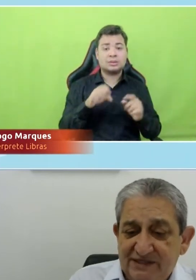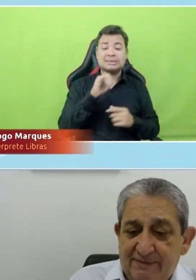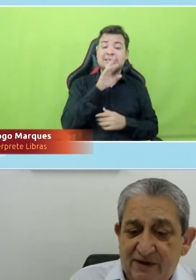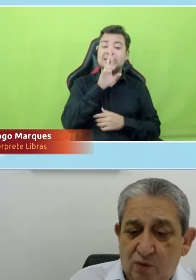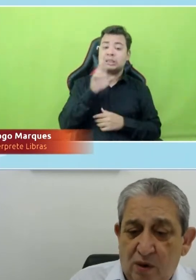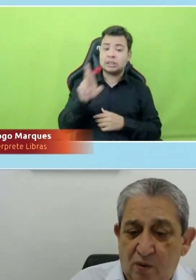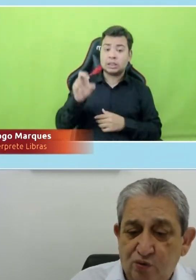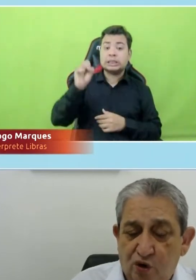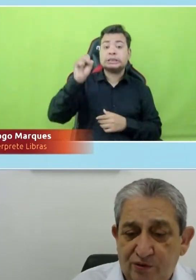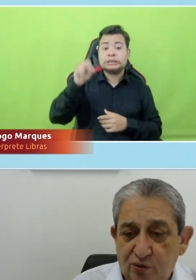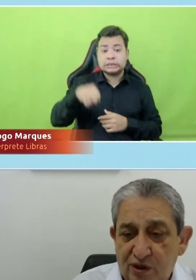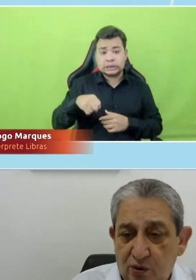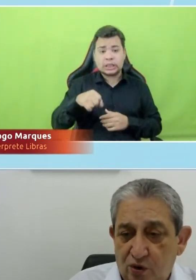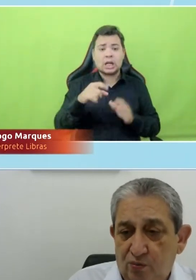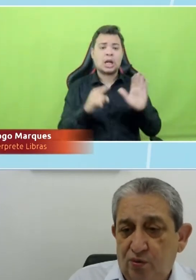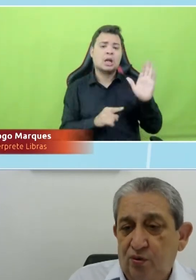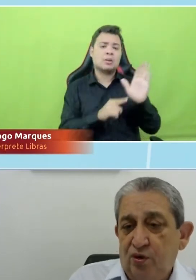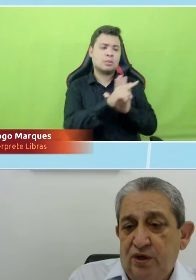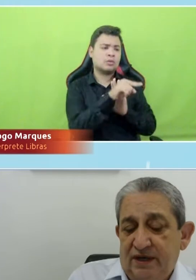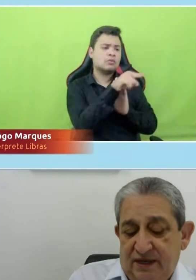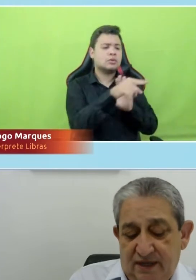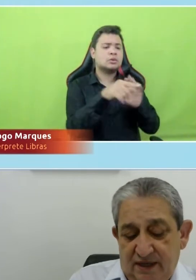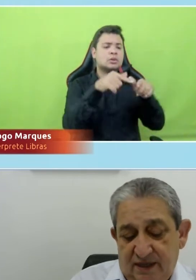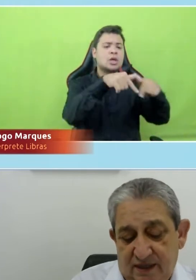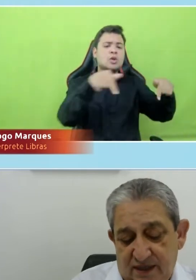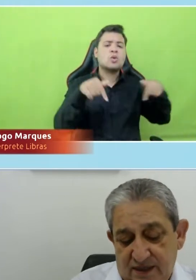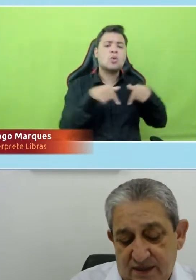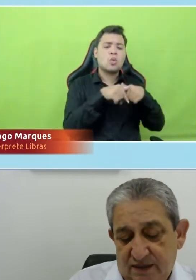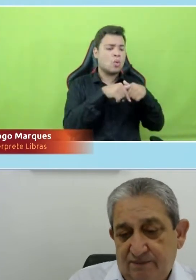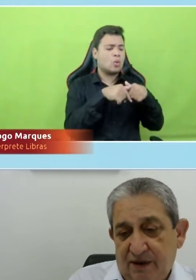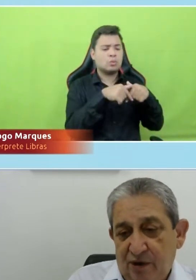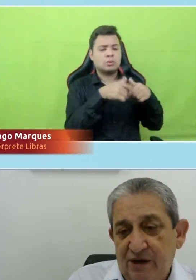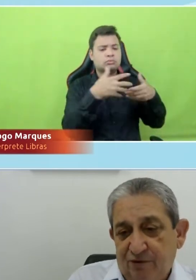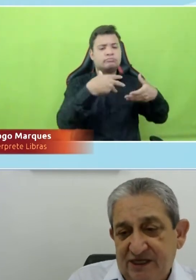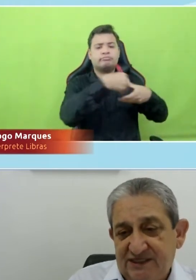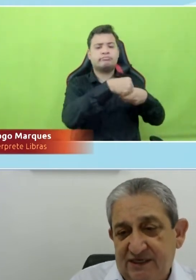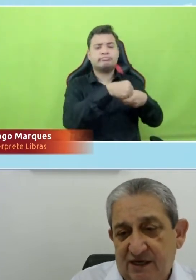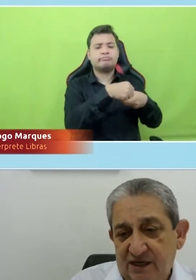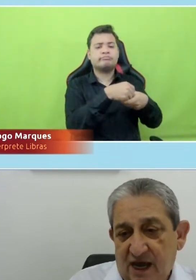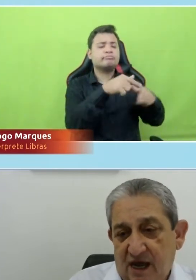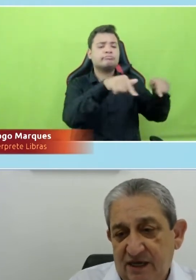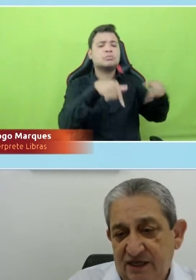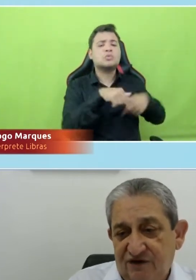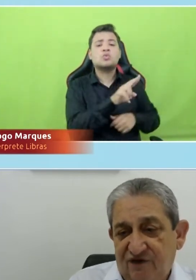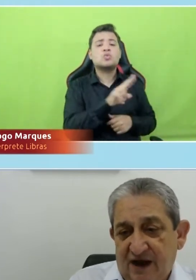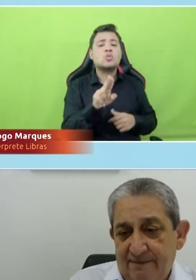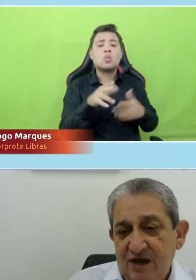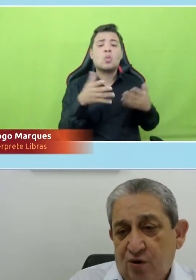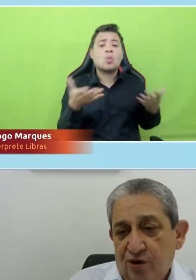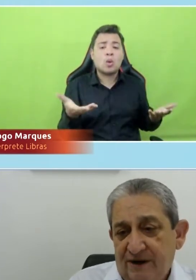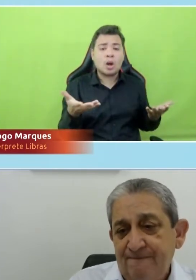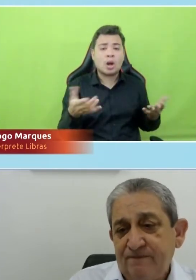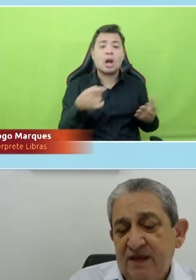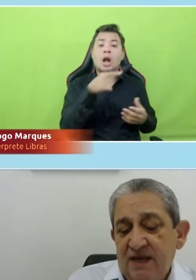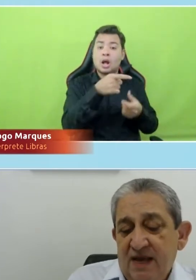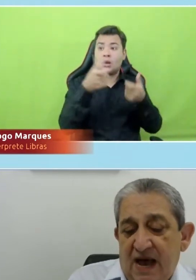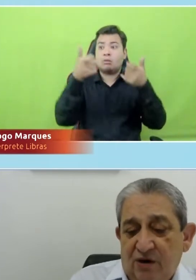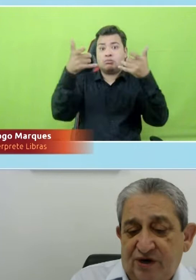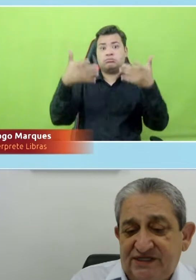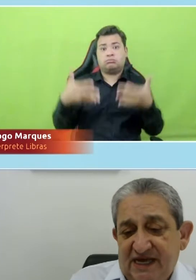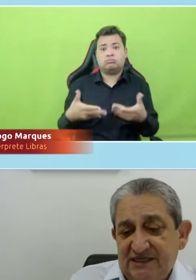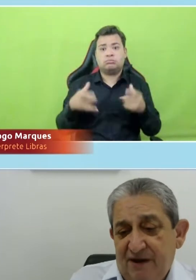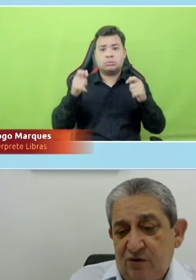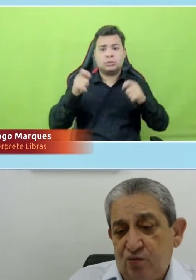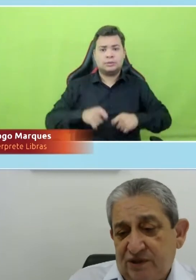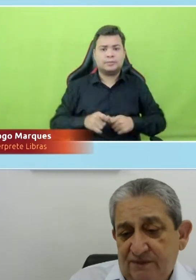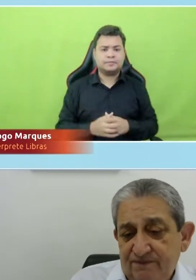para saber qual o nome do quilombo, para ele poder se identificar melhor, né? Agora, se